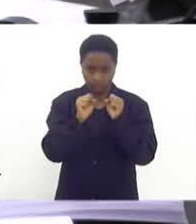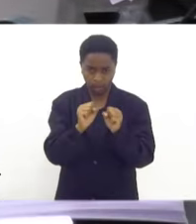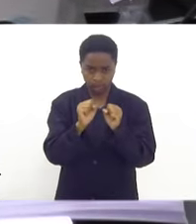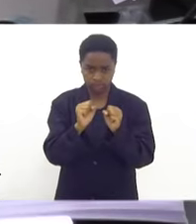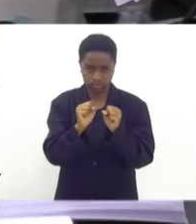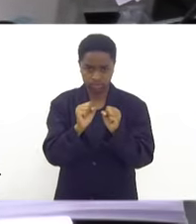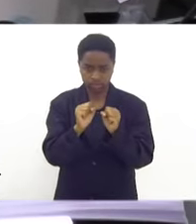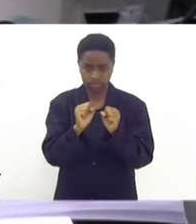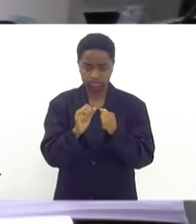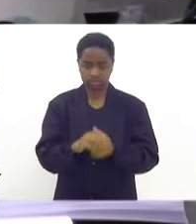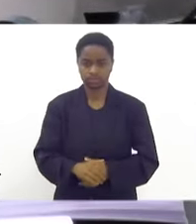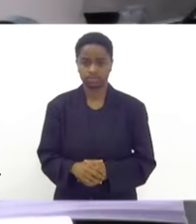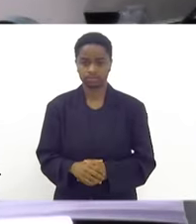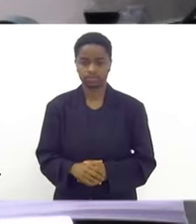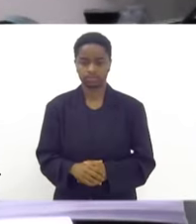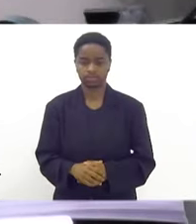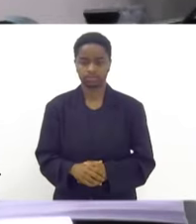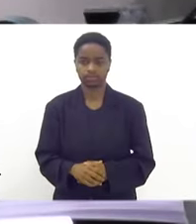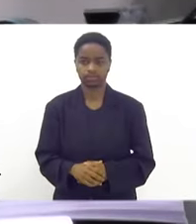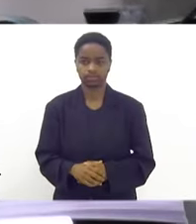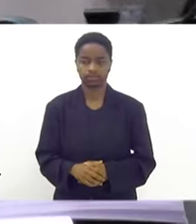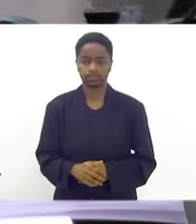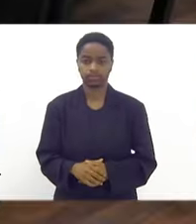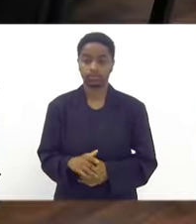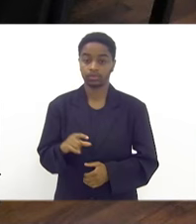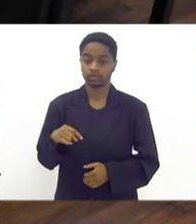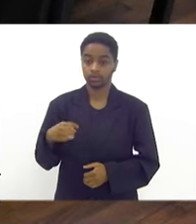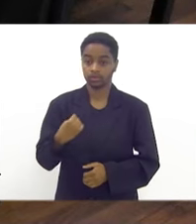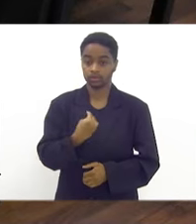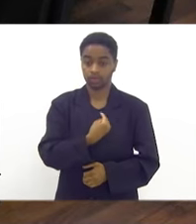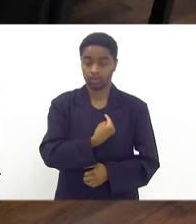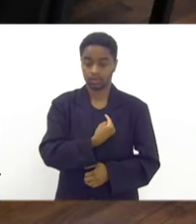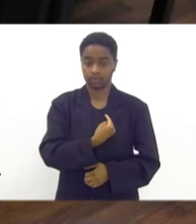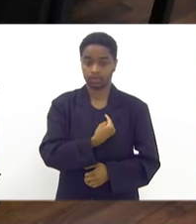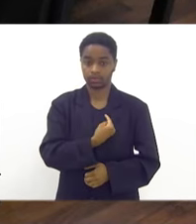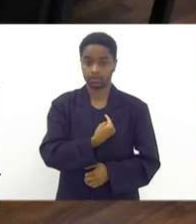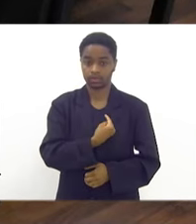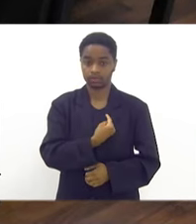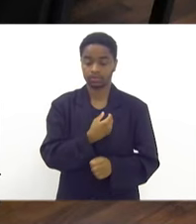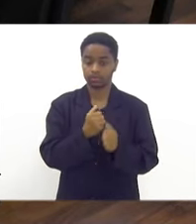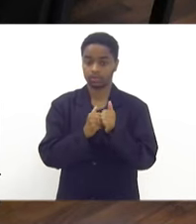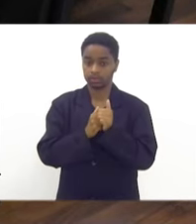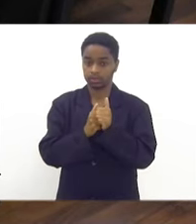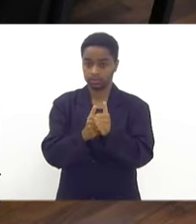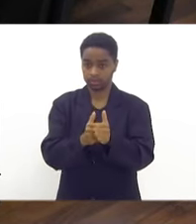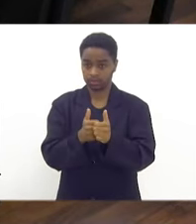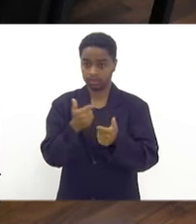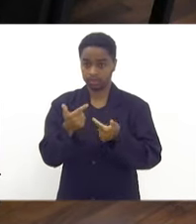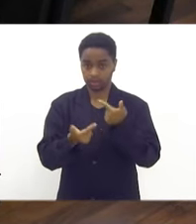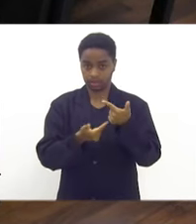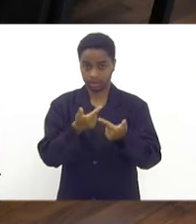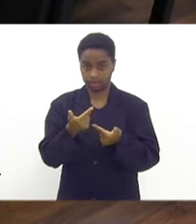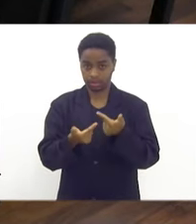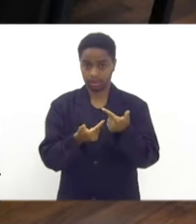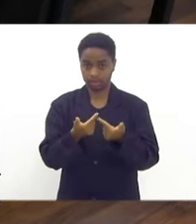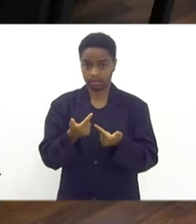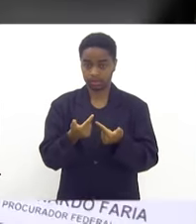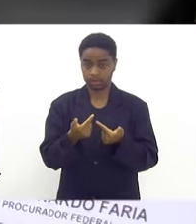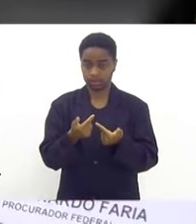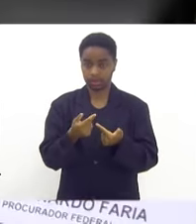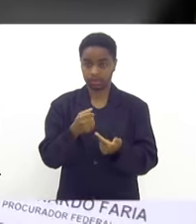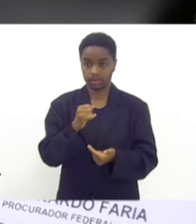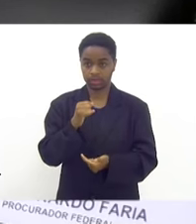permite comentar sim eh nós estamos com com acompanhando um trabalho que foi determinado pelo Ibama